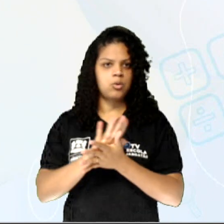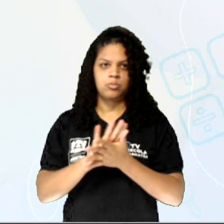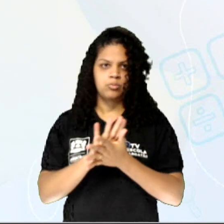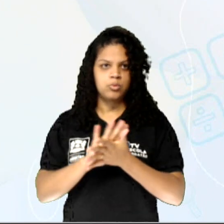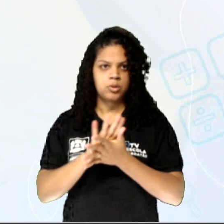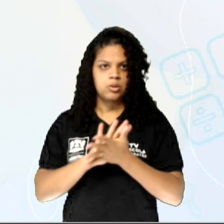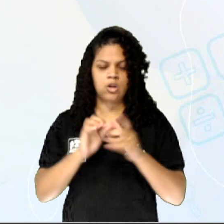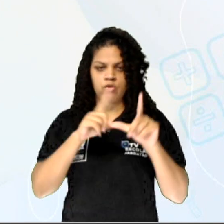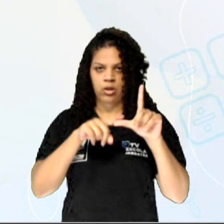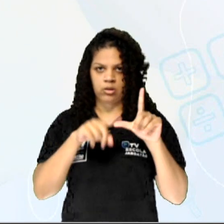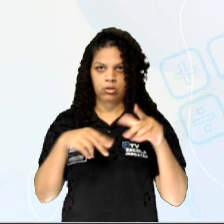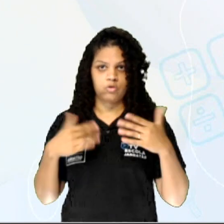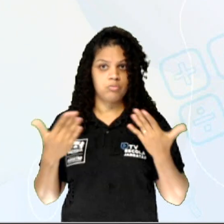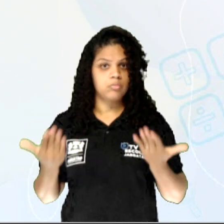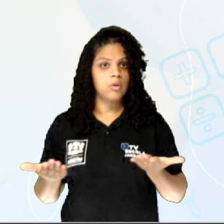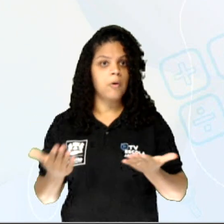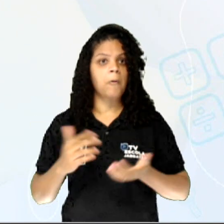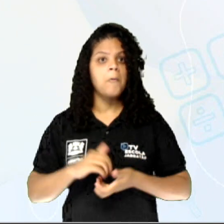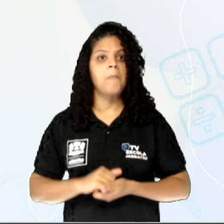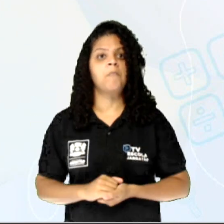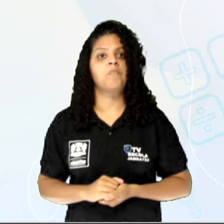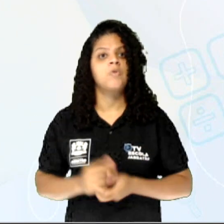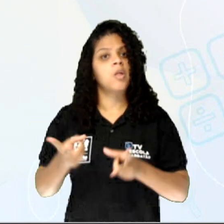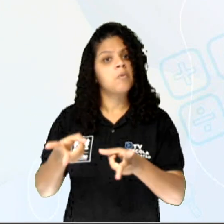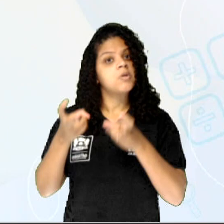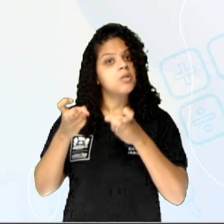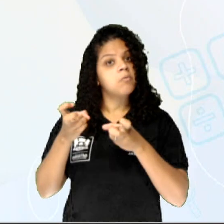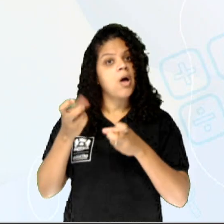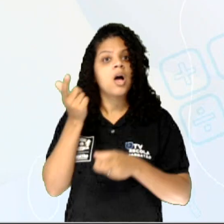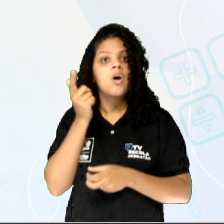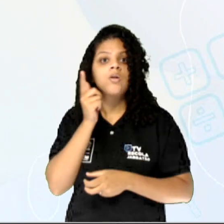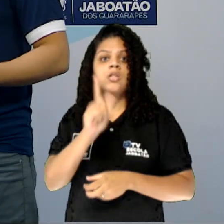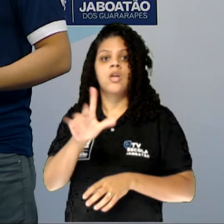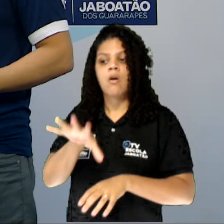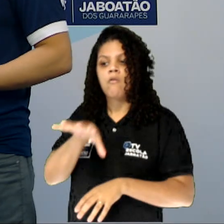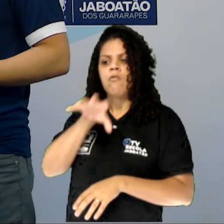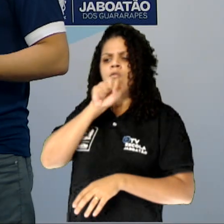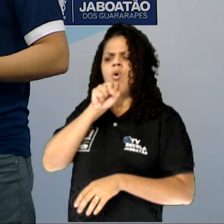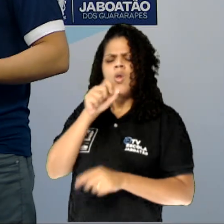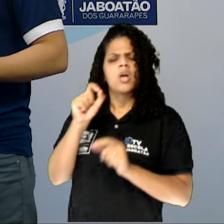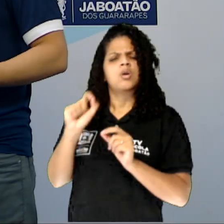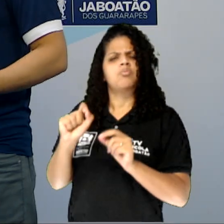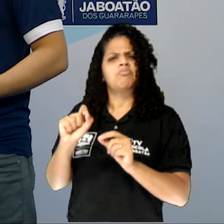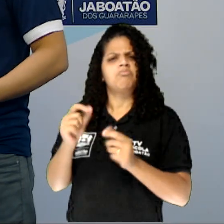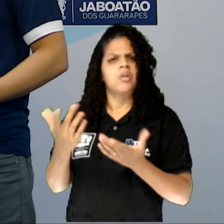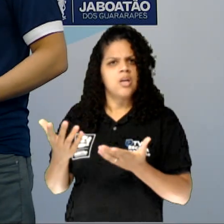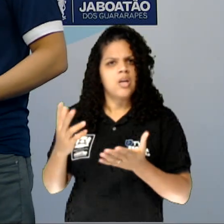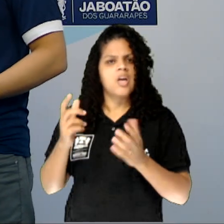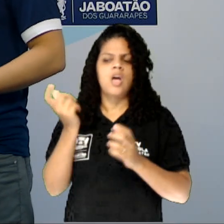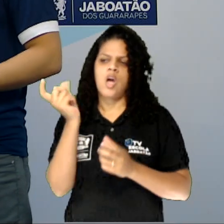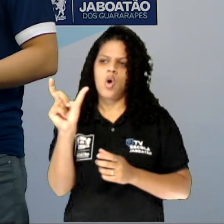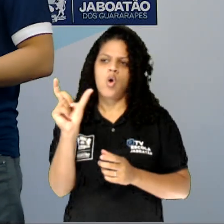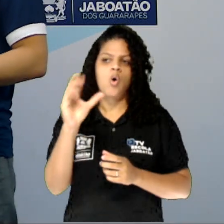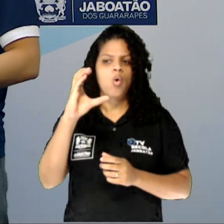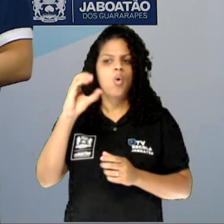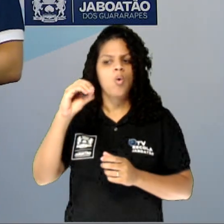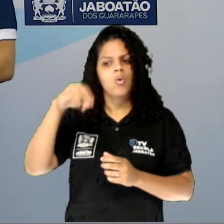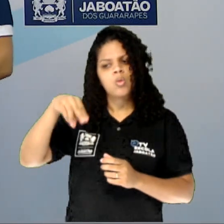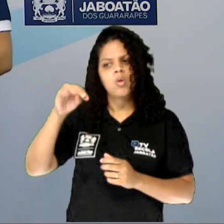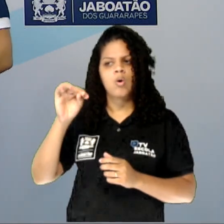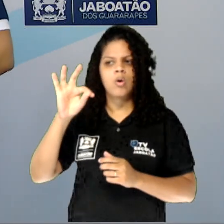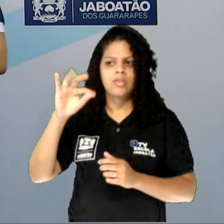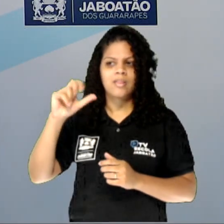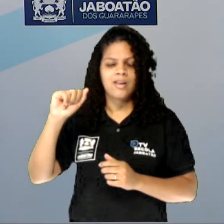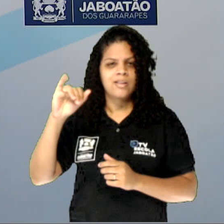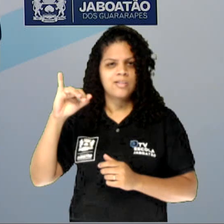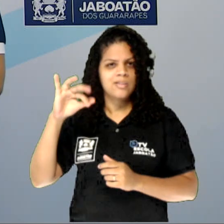alternativas. Se a gente observar, essa expressão ganhar fôlego é uma expressão de uso conotativo. Quando a gente fala em ganhar